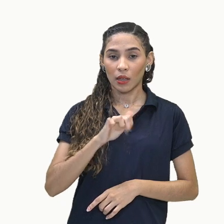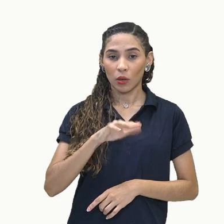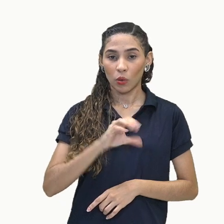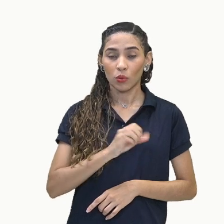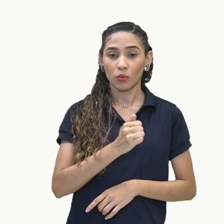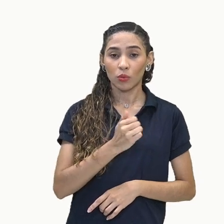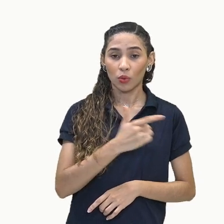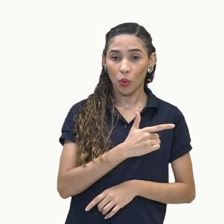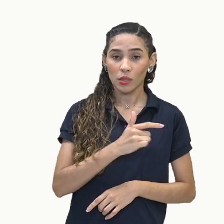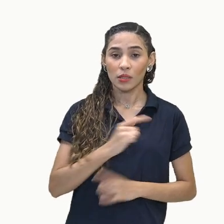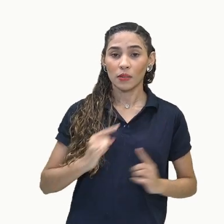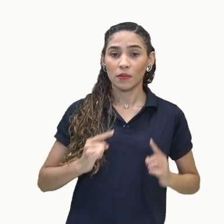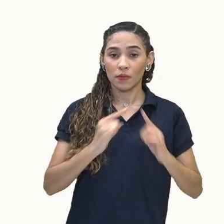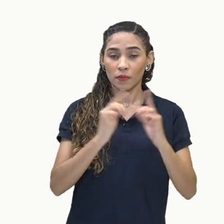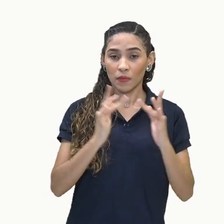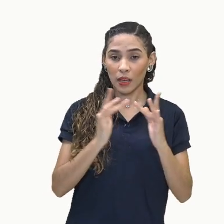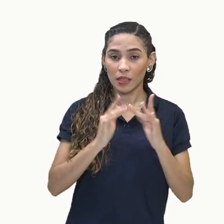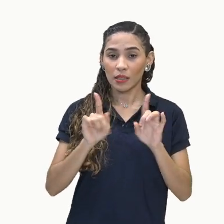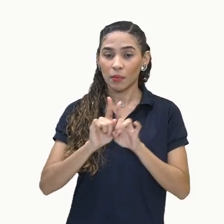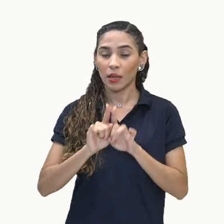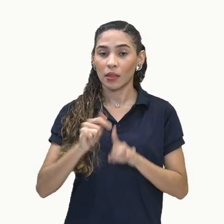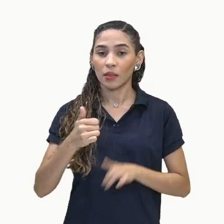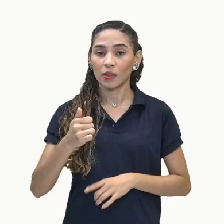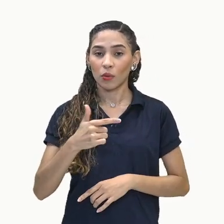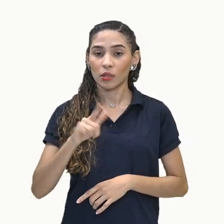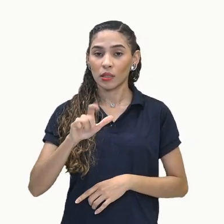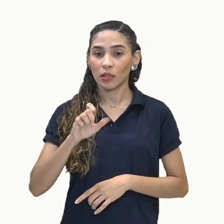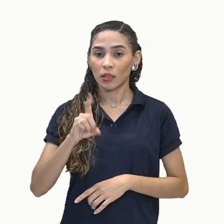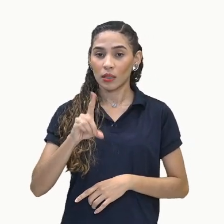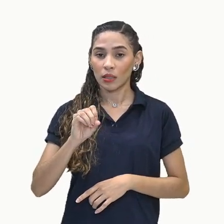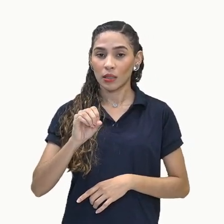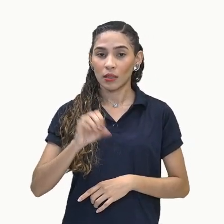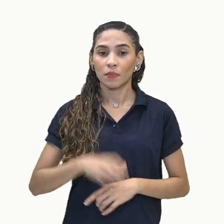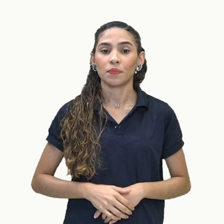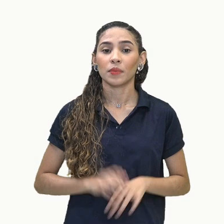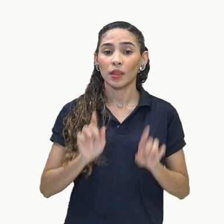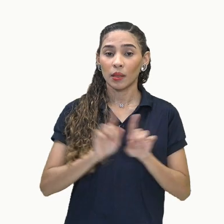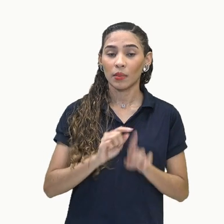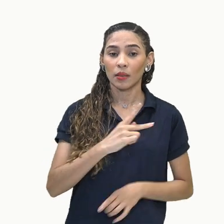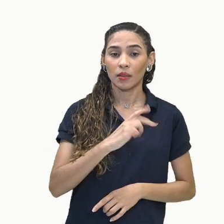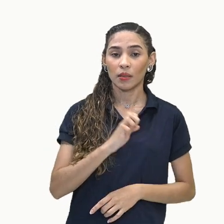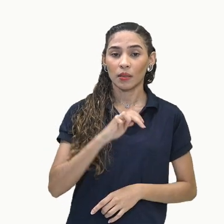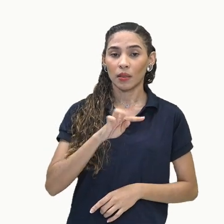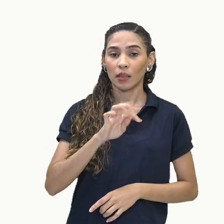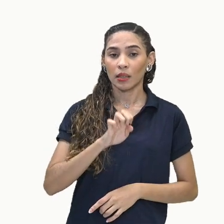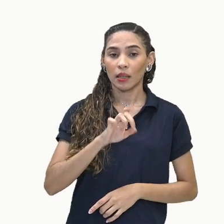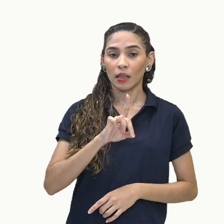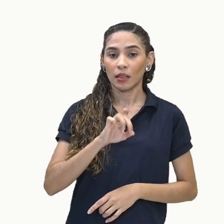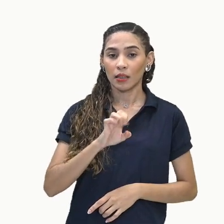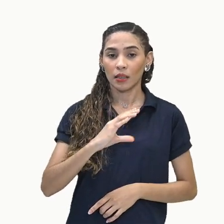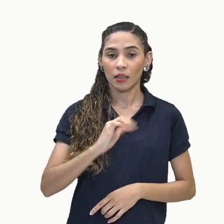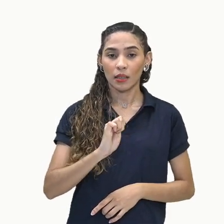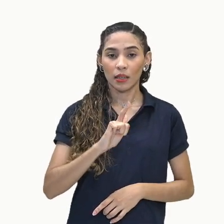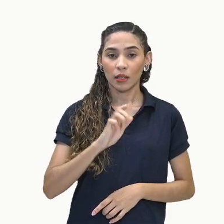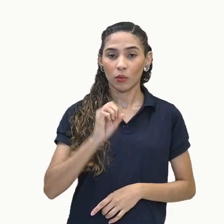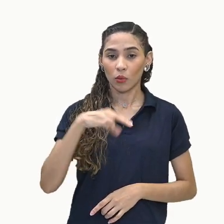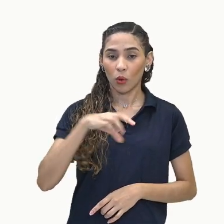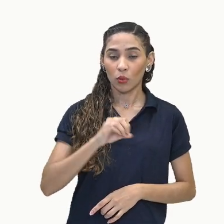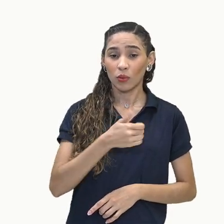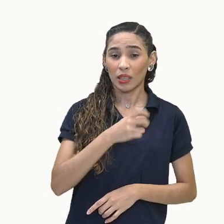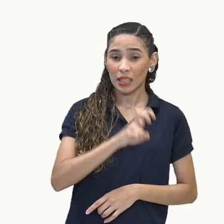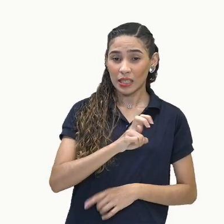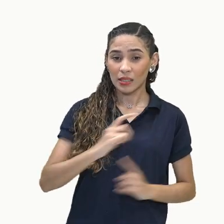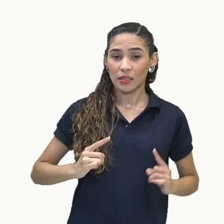e 12 lados. Temos o pentadecágono, que são 15 vértices